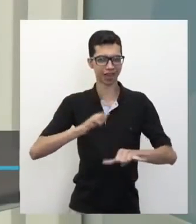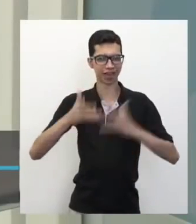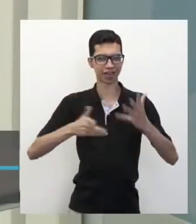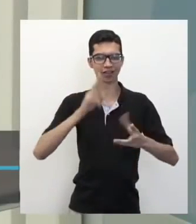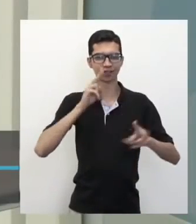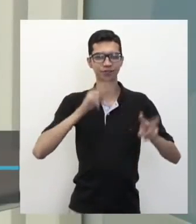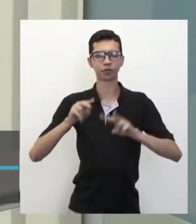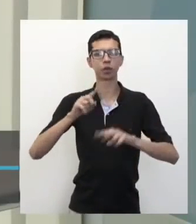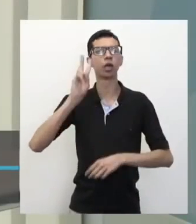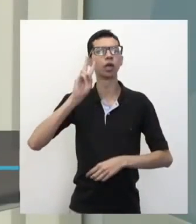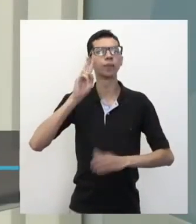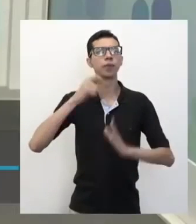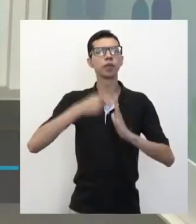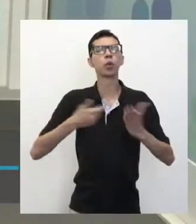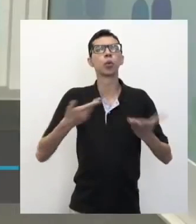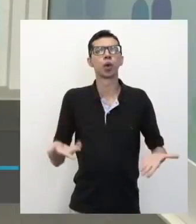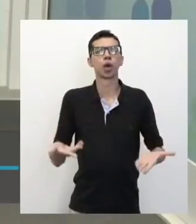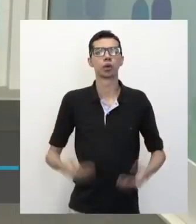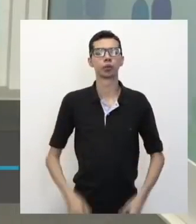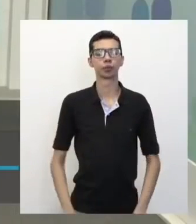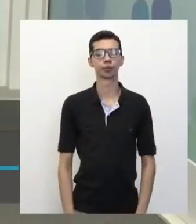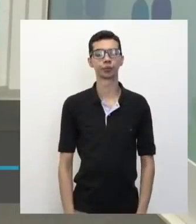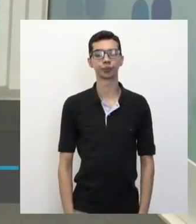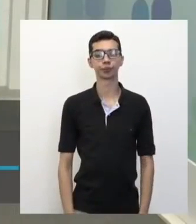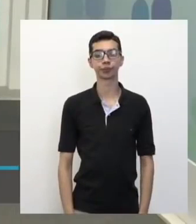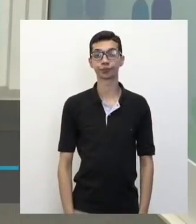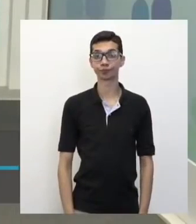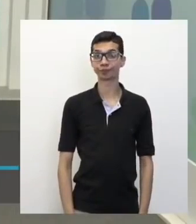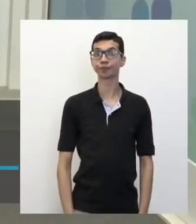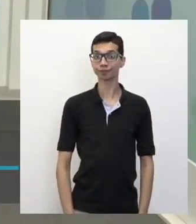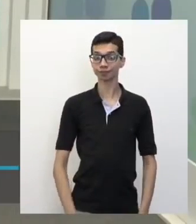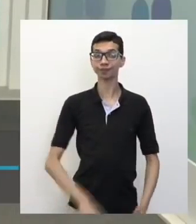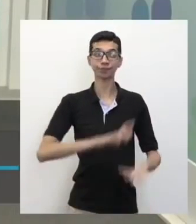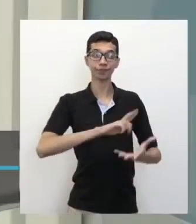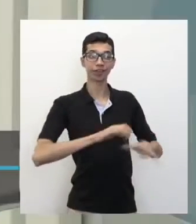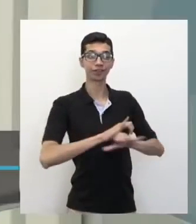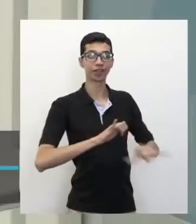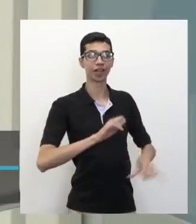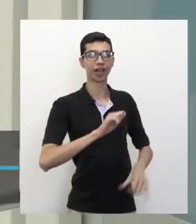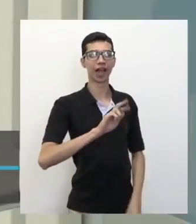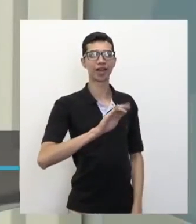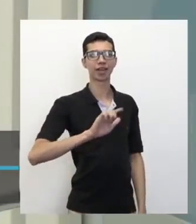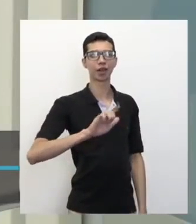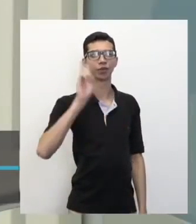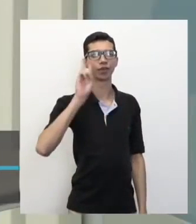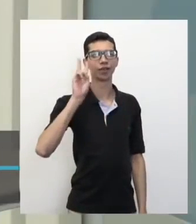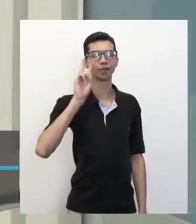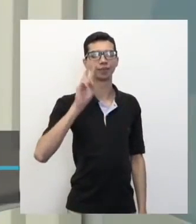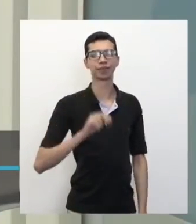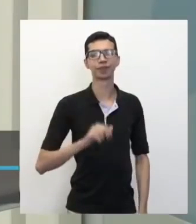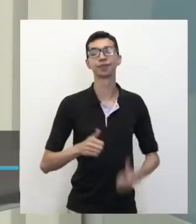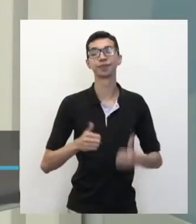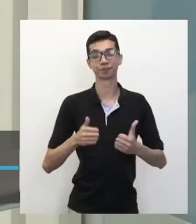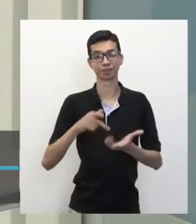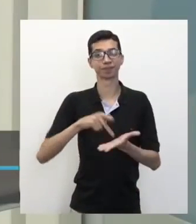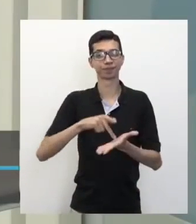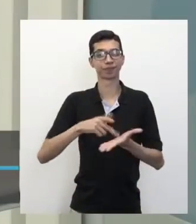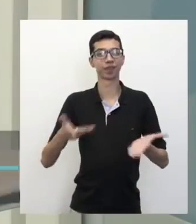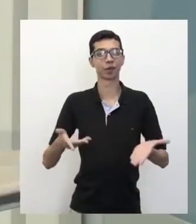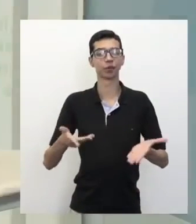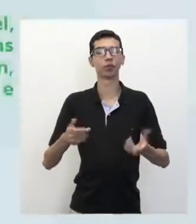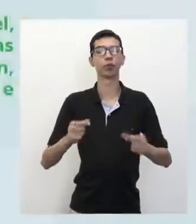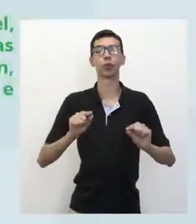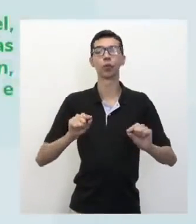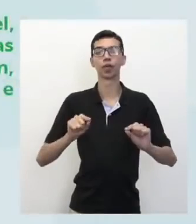já falaram a Yara. Lembraram da Ariel da Disney, né? Vários. Aí já tá uma intertextualidade aí mostrada, que é